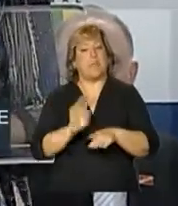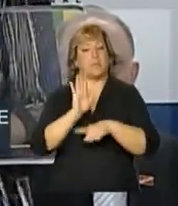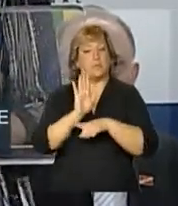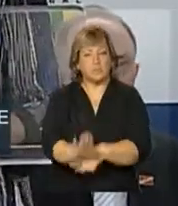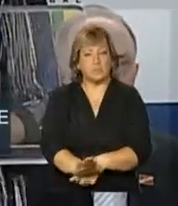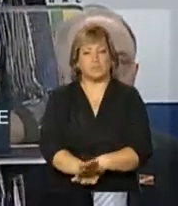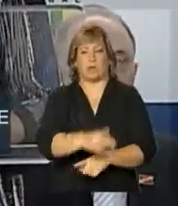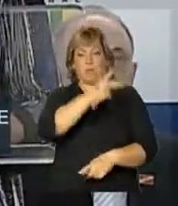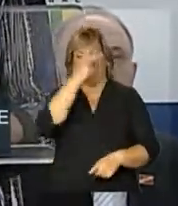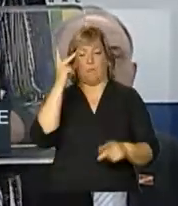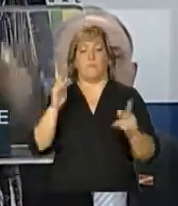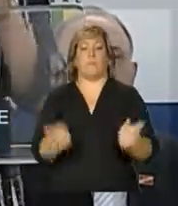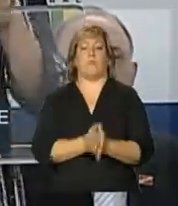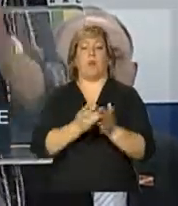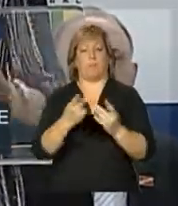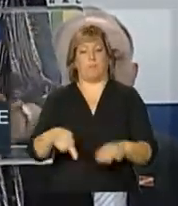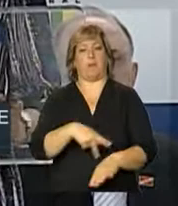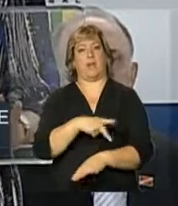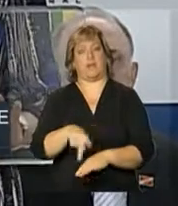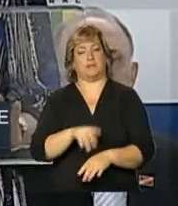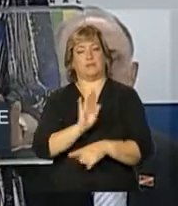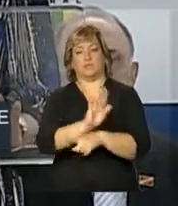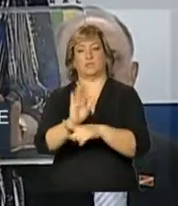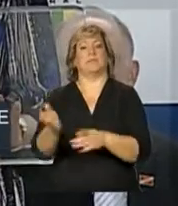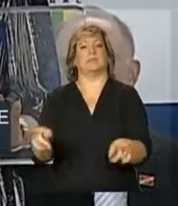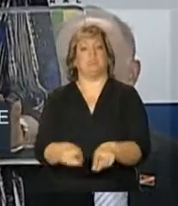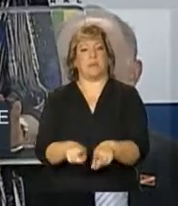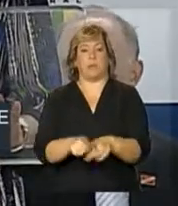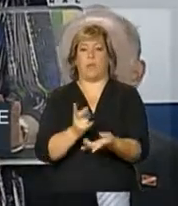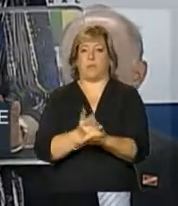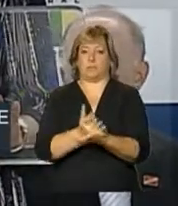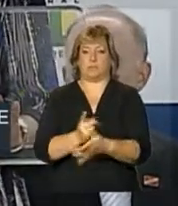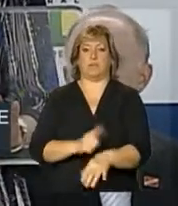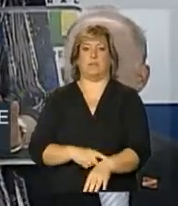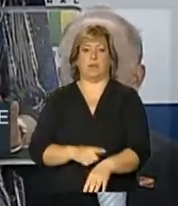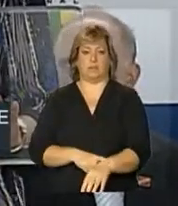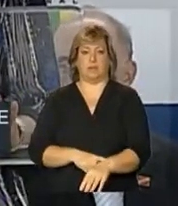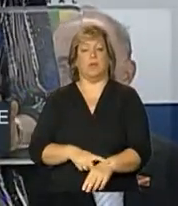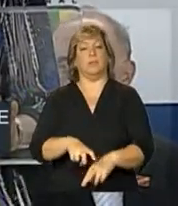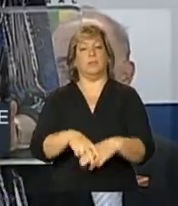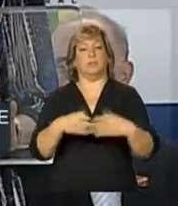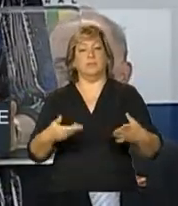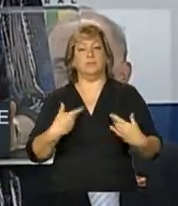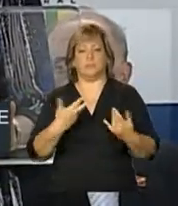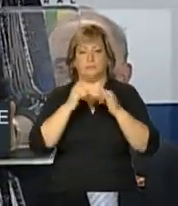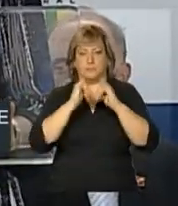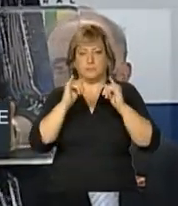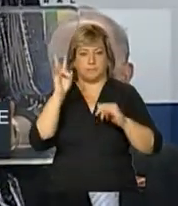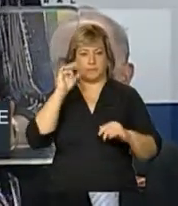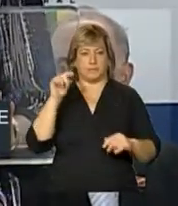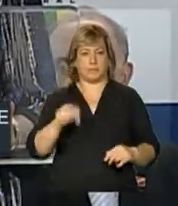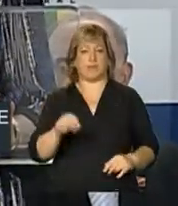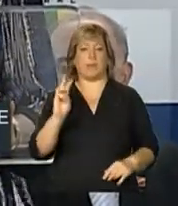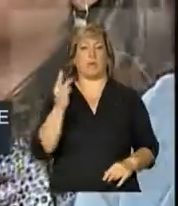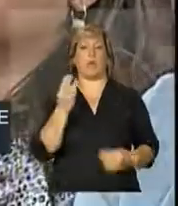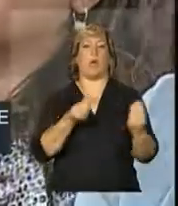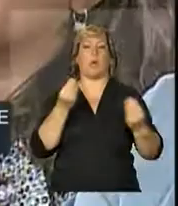país. Por isso, eu queria falar um dado sobre a redução da extrema pobreza aqui no Maranhão.